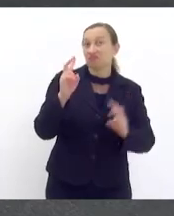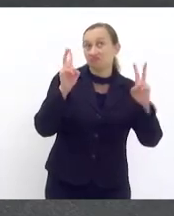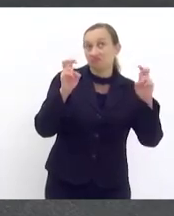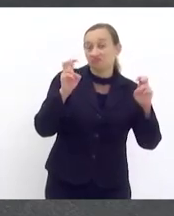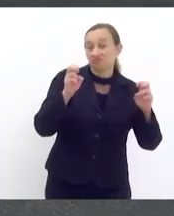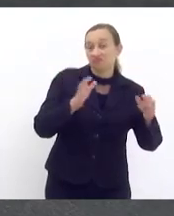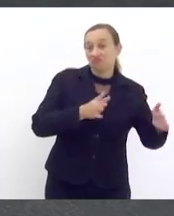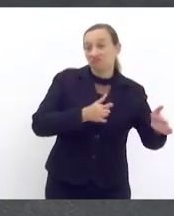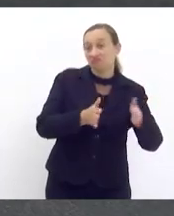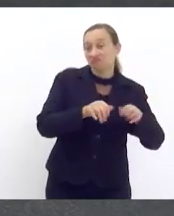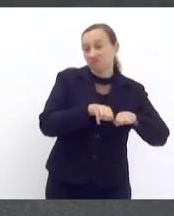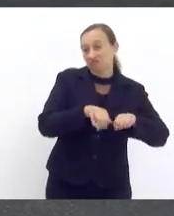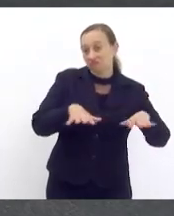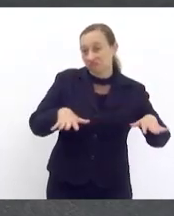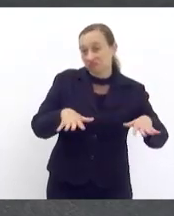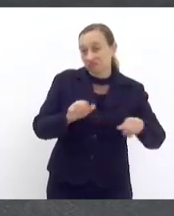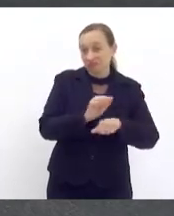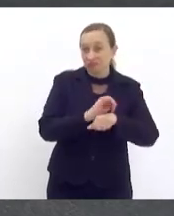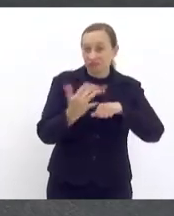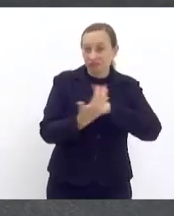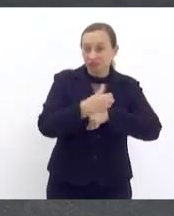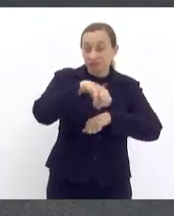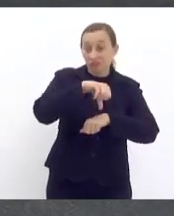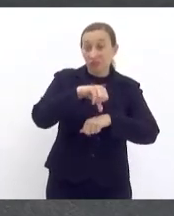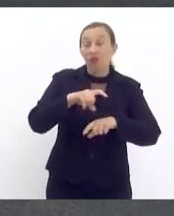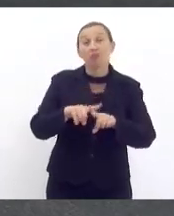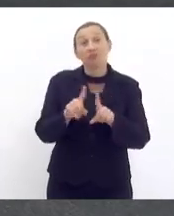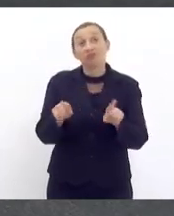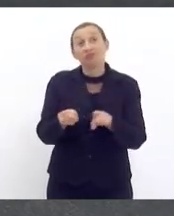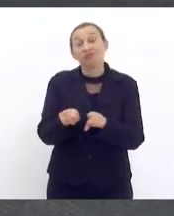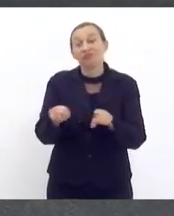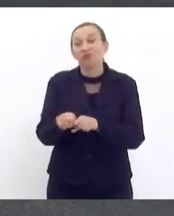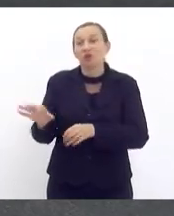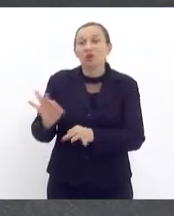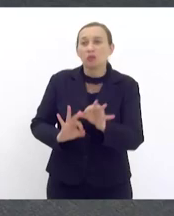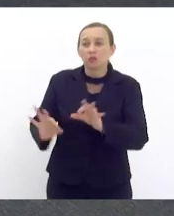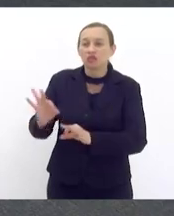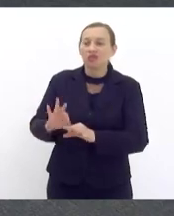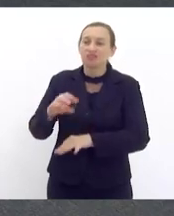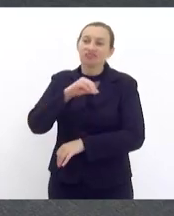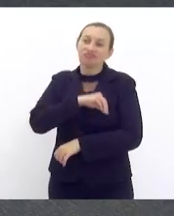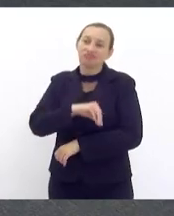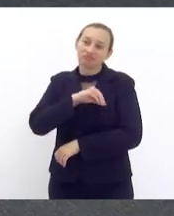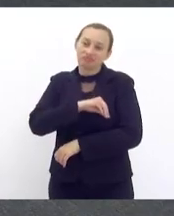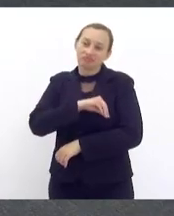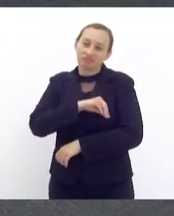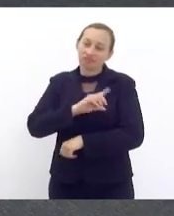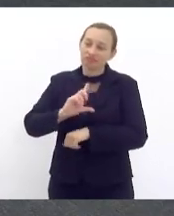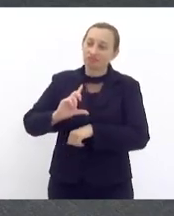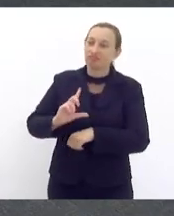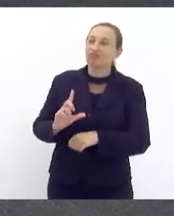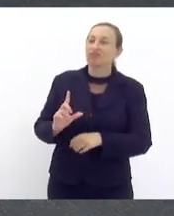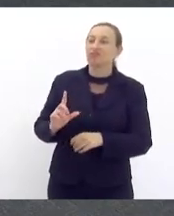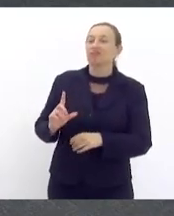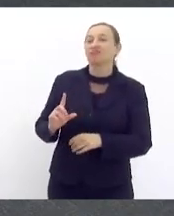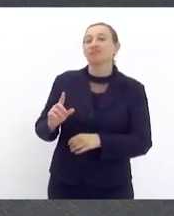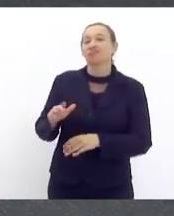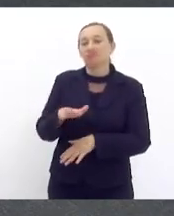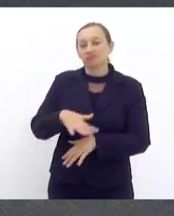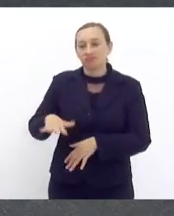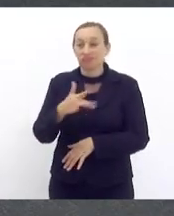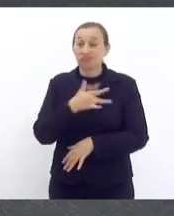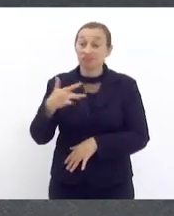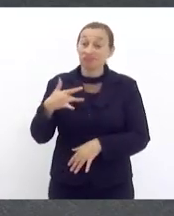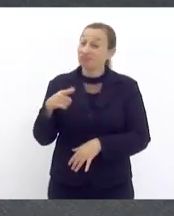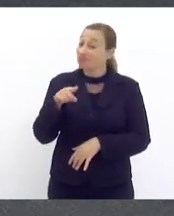da covid-19 mas também o plano de cargos e salários da área da saúde e naquele